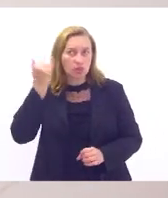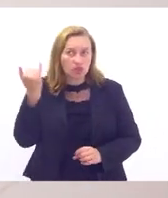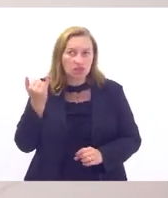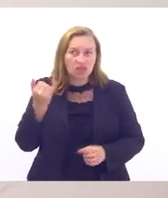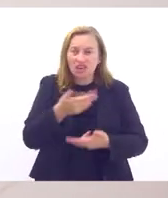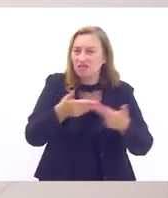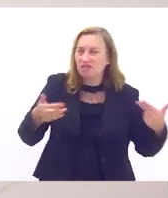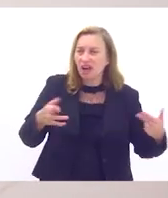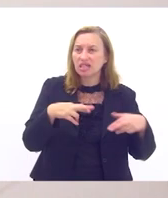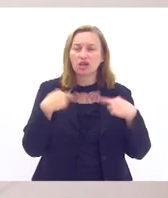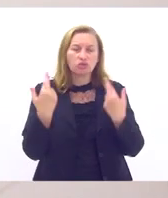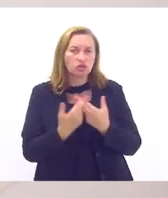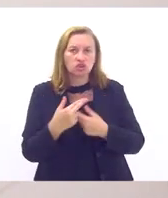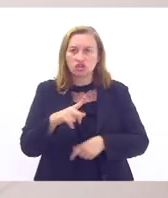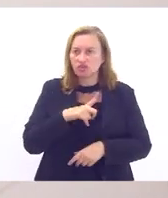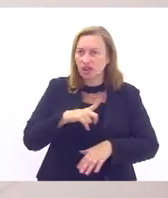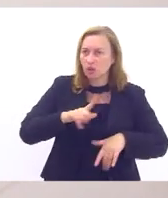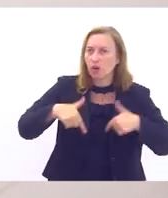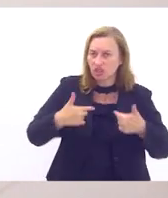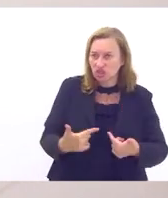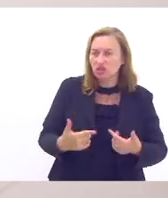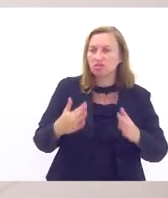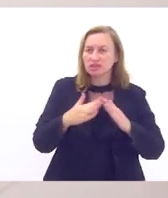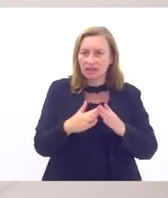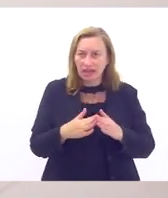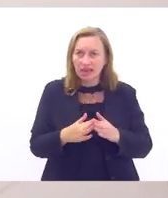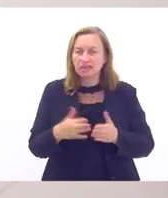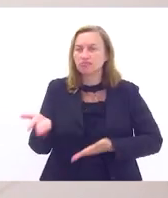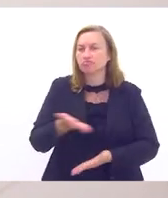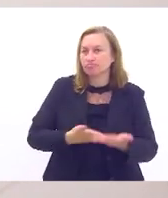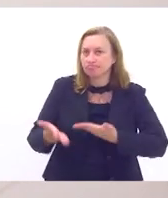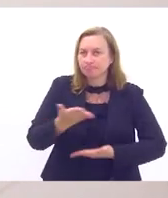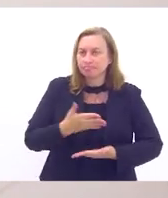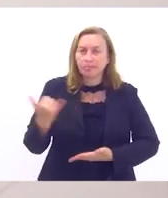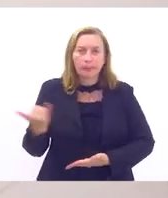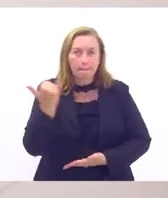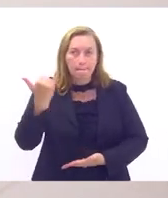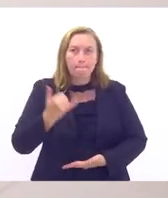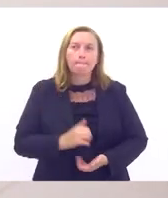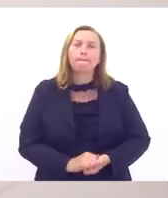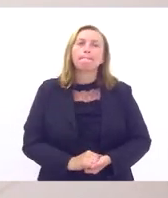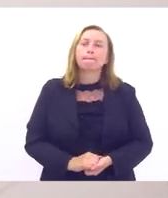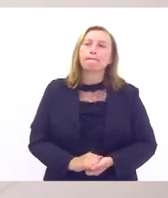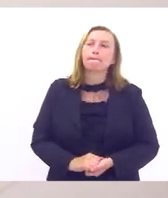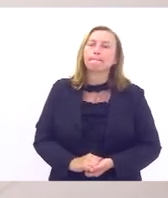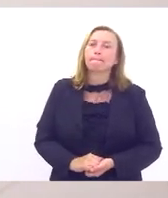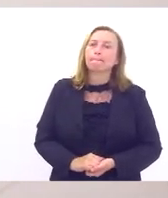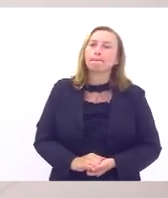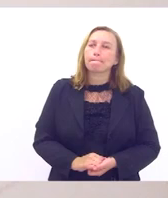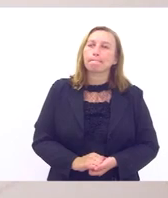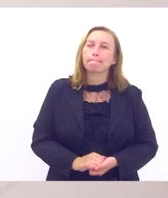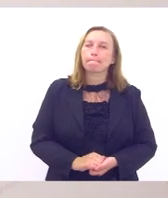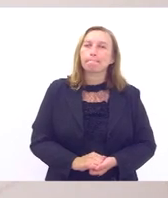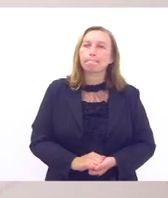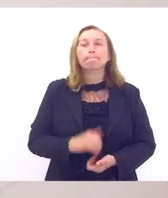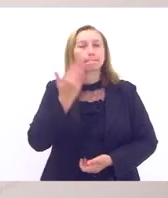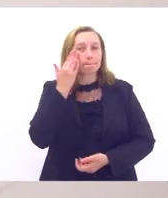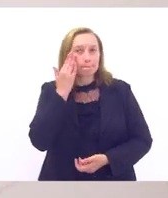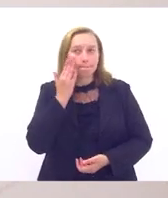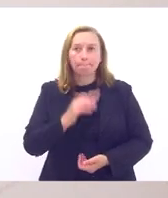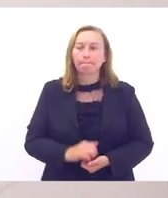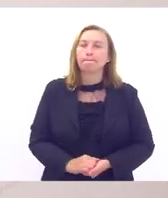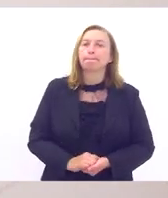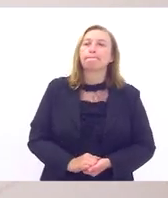várias audiências e várias ações com esta casa, que tem sido uma parceira estratégica fundamental. Mas nós entendemos